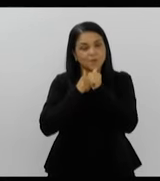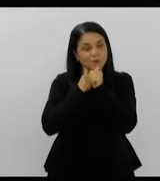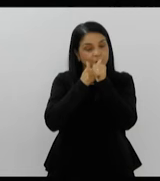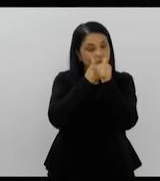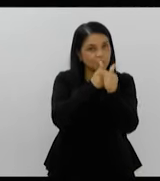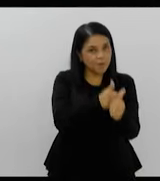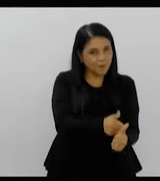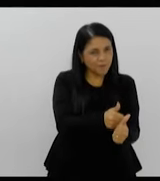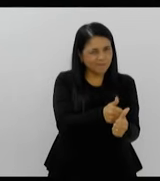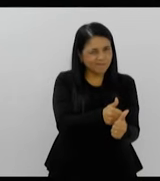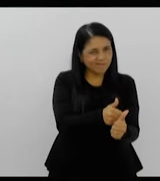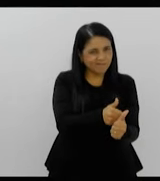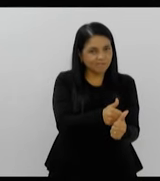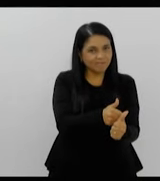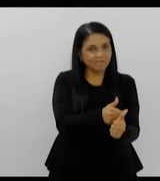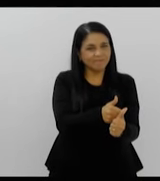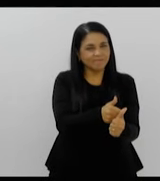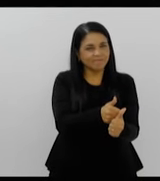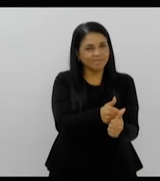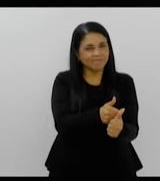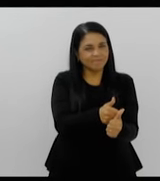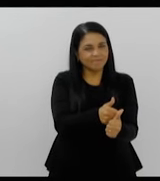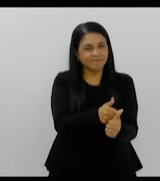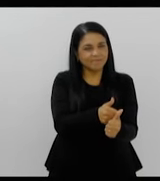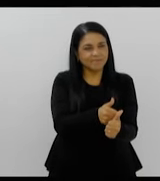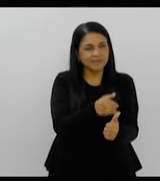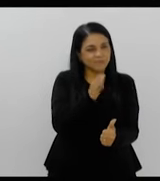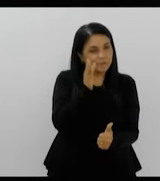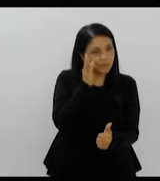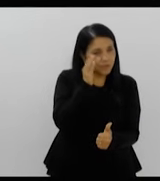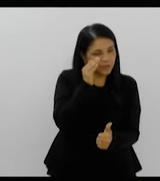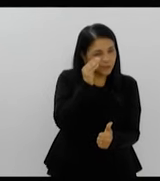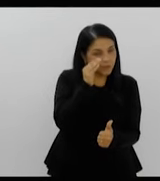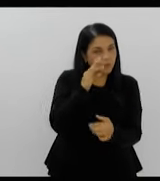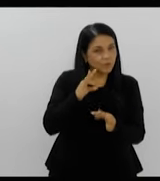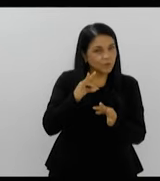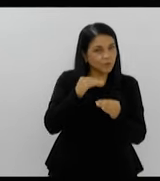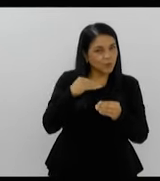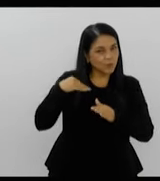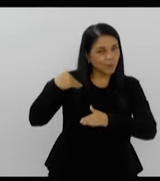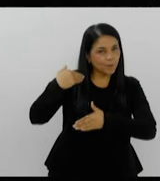acompanhando de perto todos esses procedimentos.